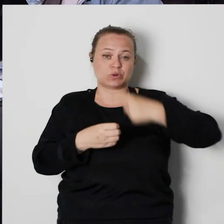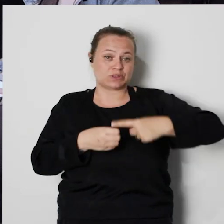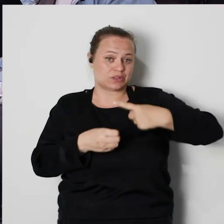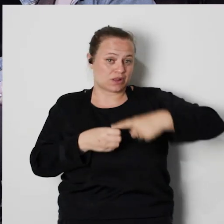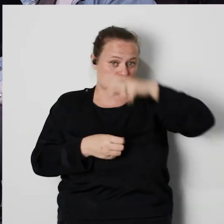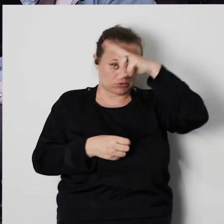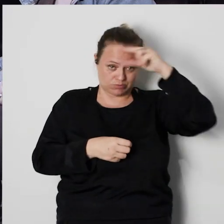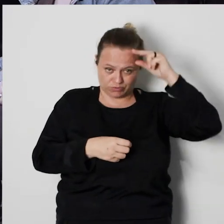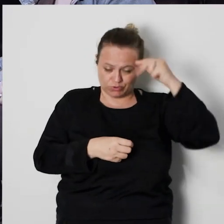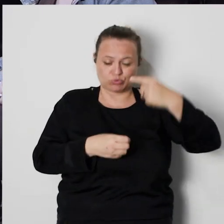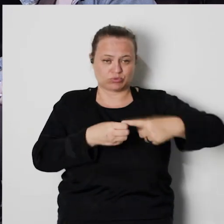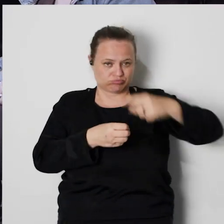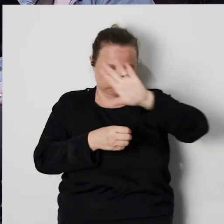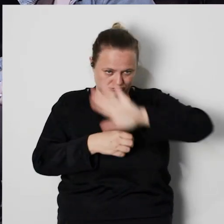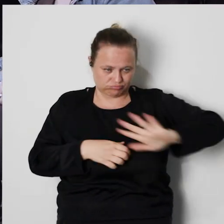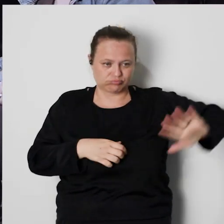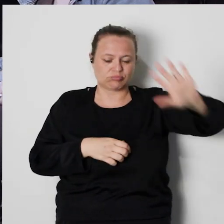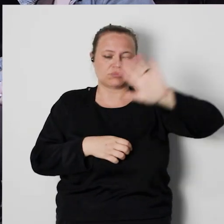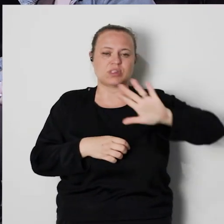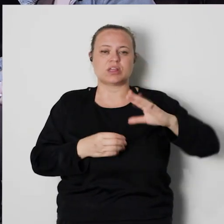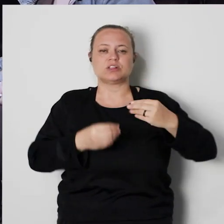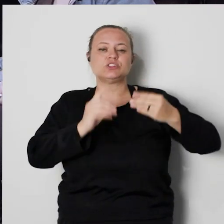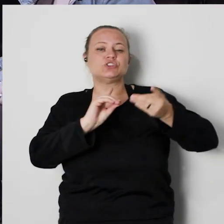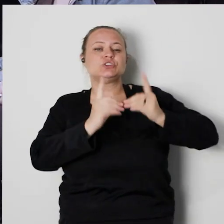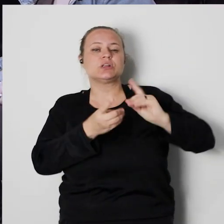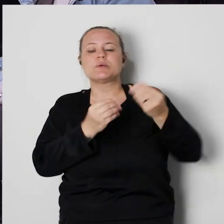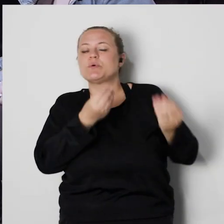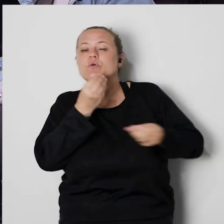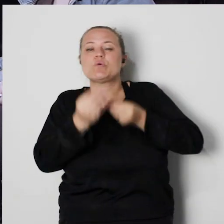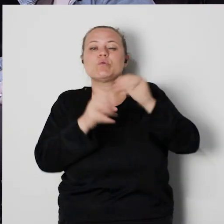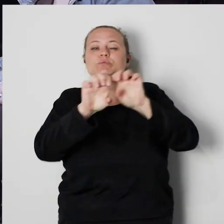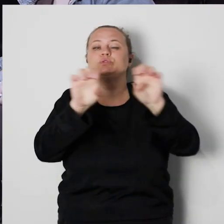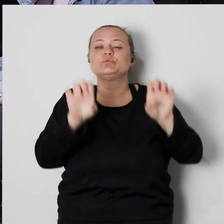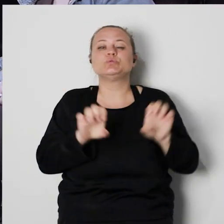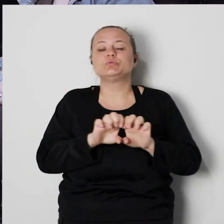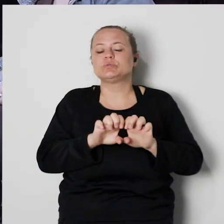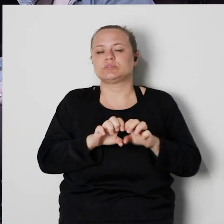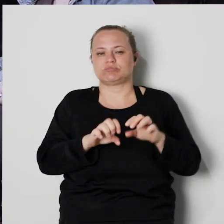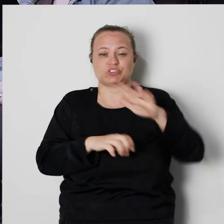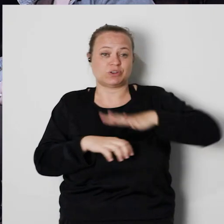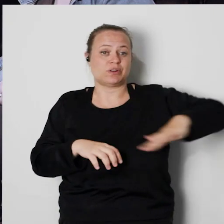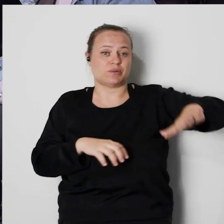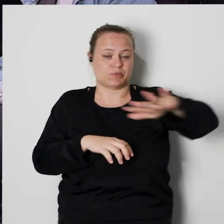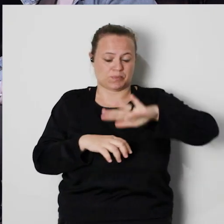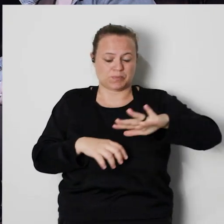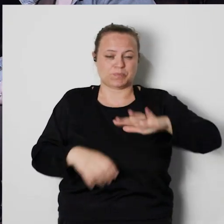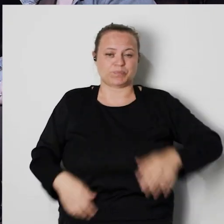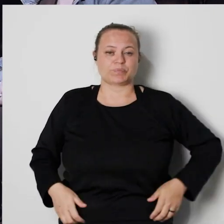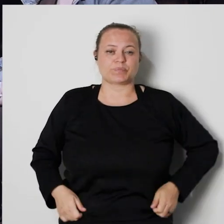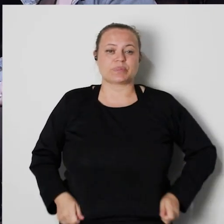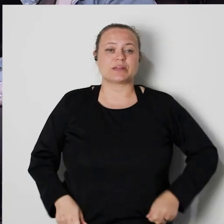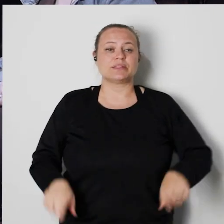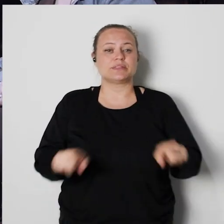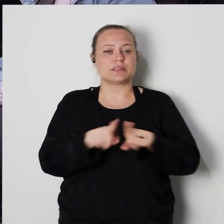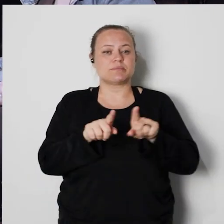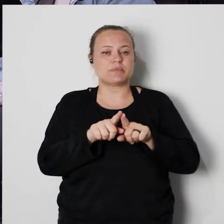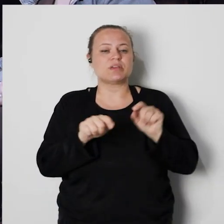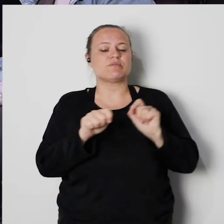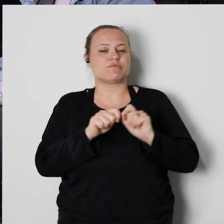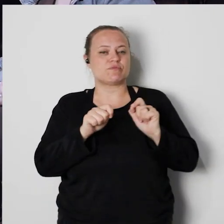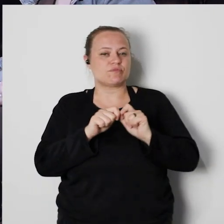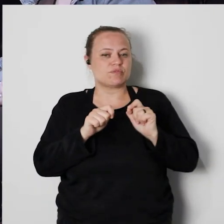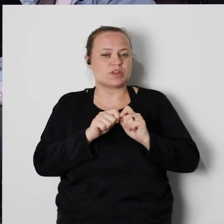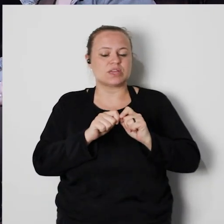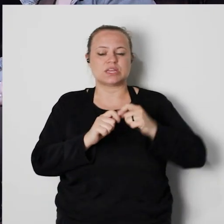capacitar estados e municípios a respeito dessa dinâmica, né, dessa estruturação de